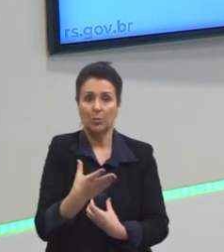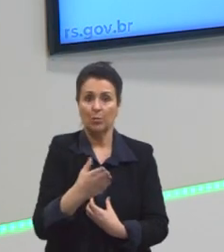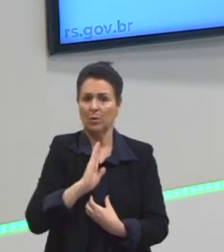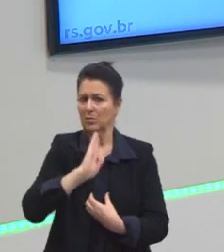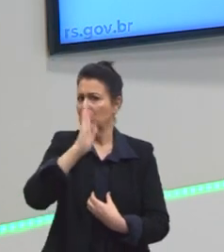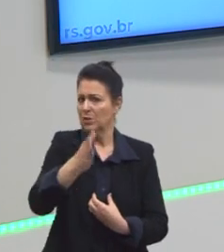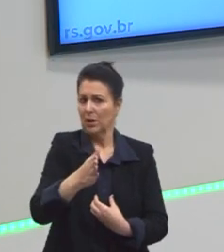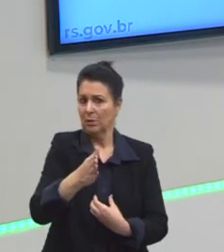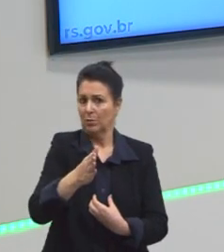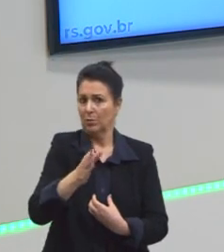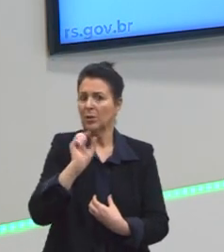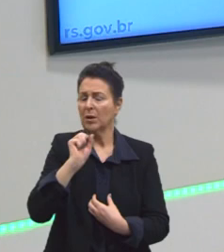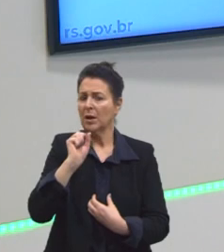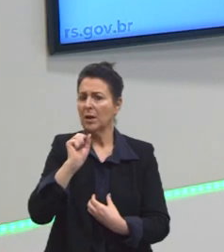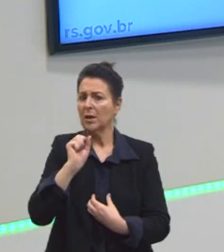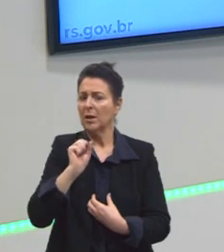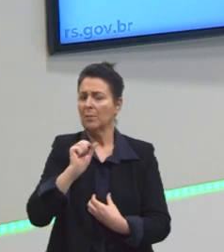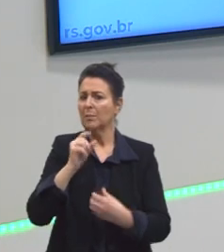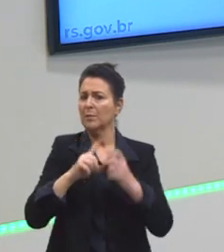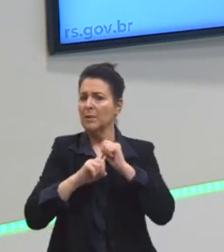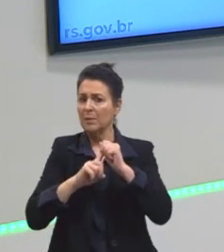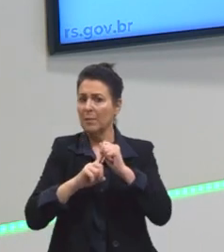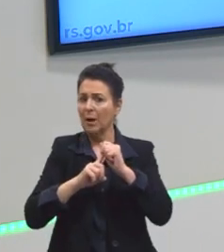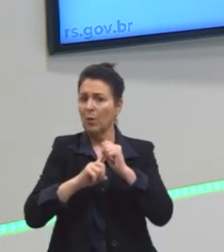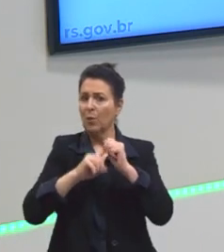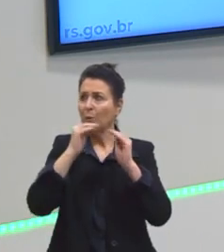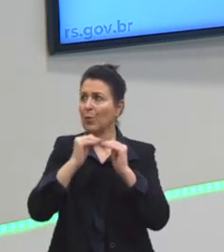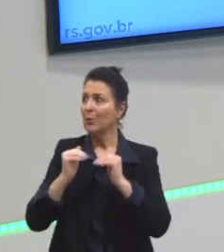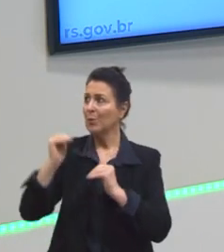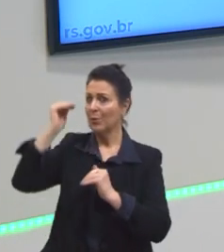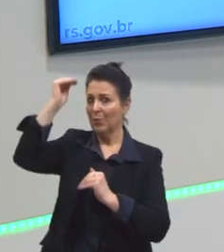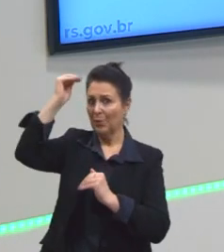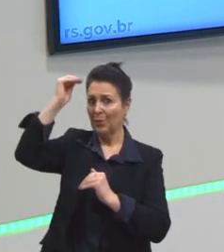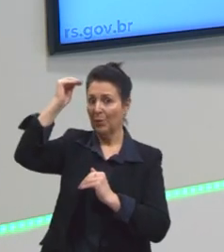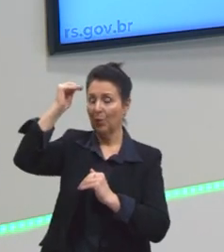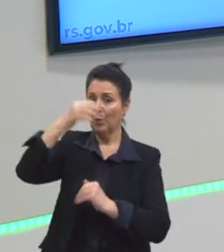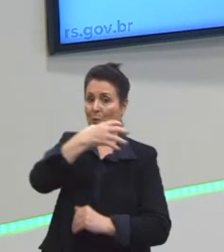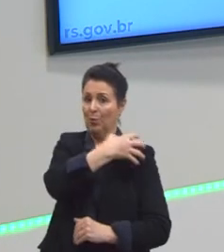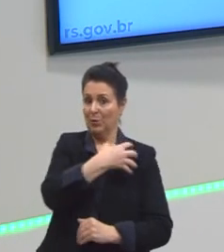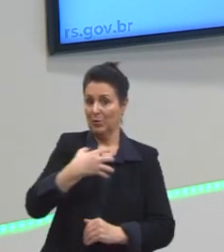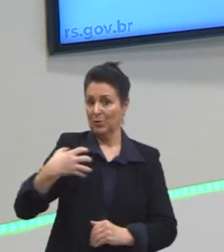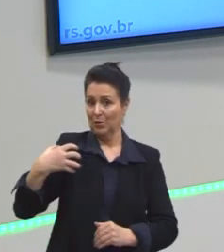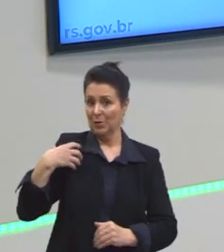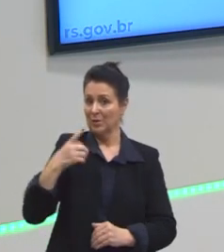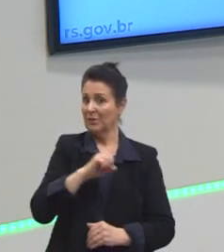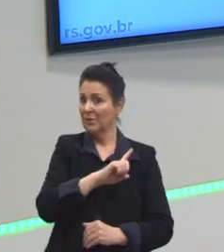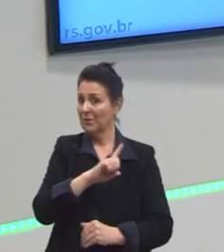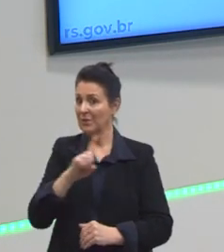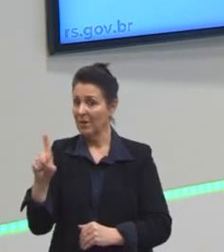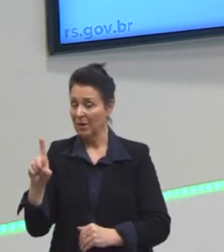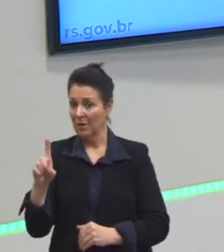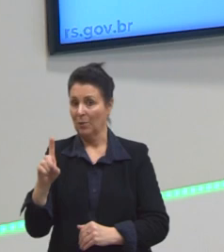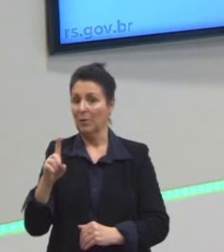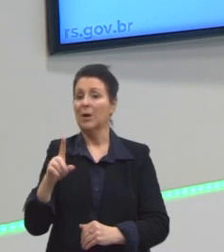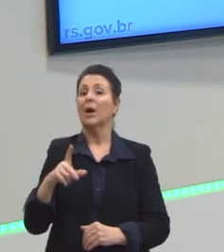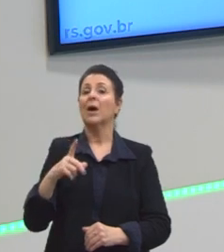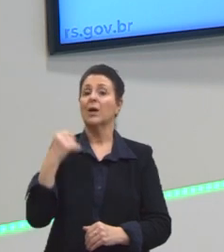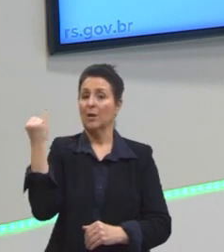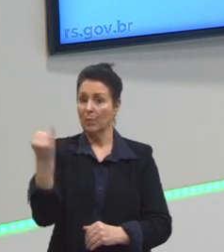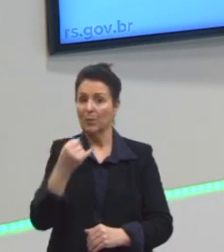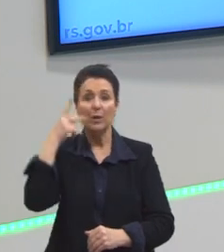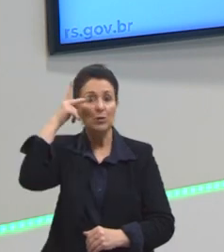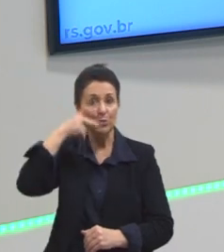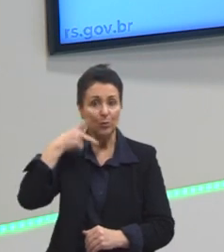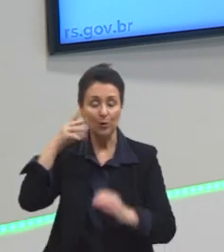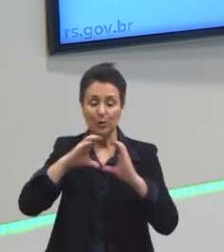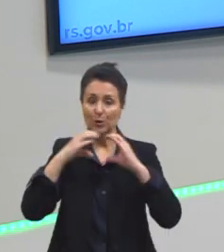o mundo superior e o Ariston e já dá uma importância para política para a comunidade mas até um certo